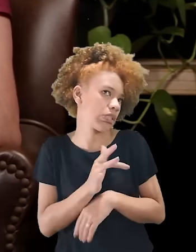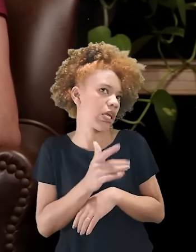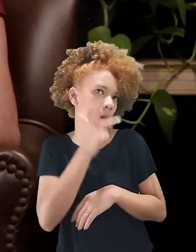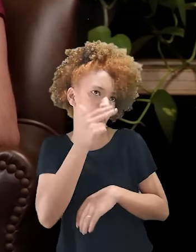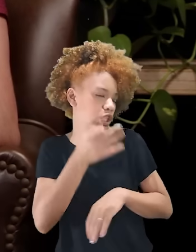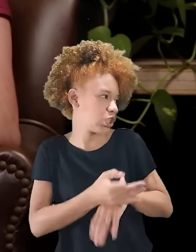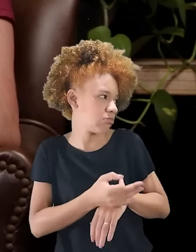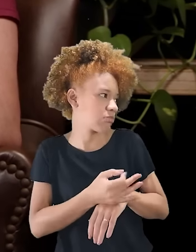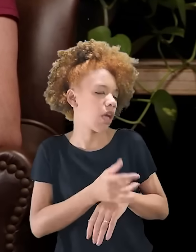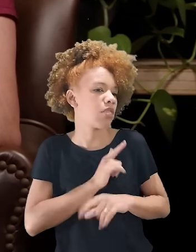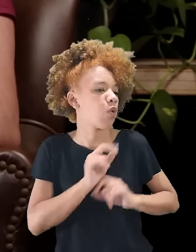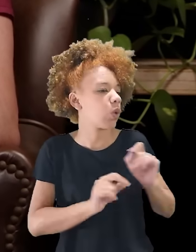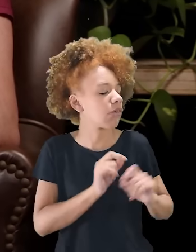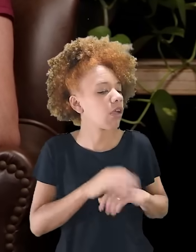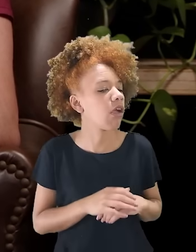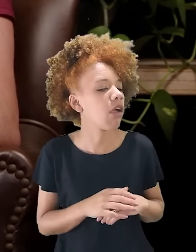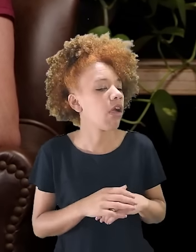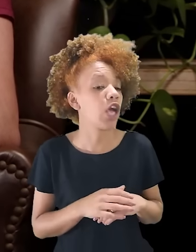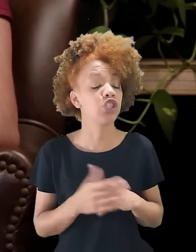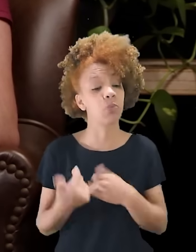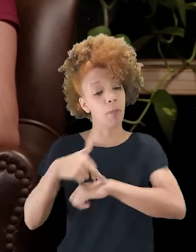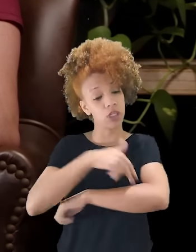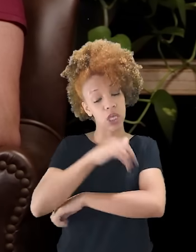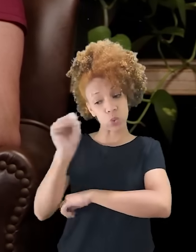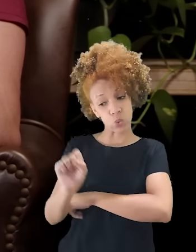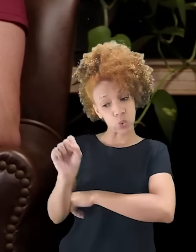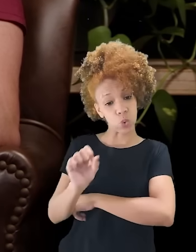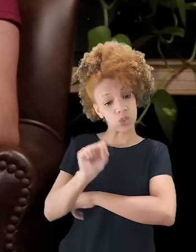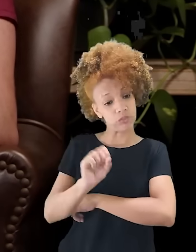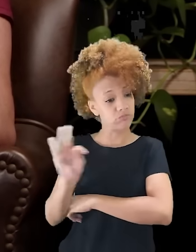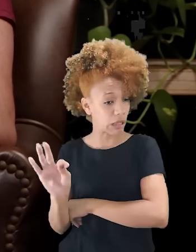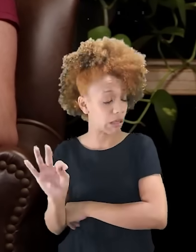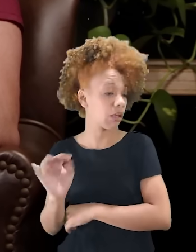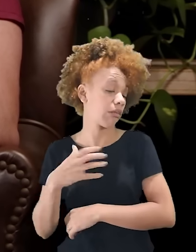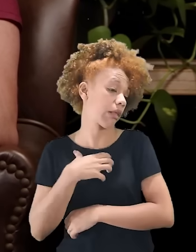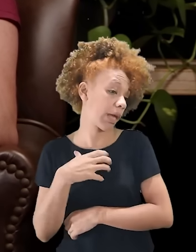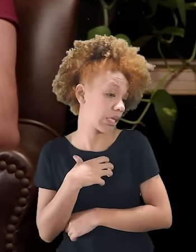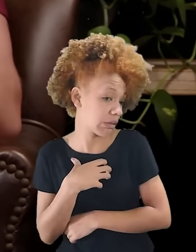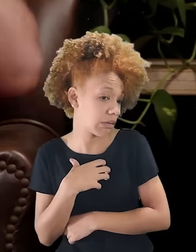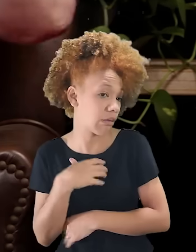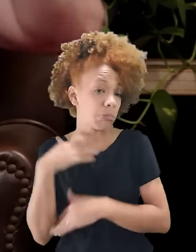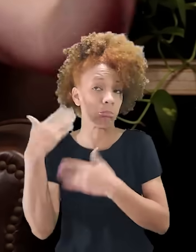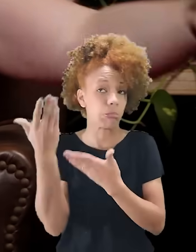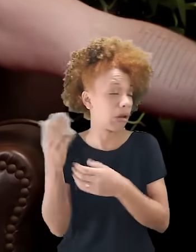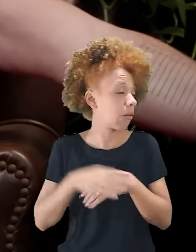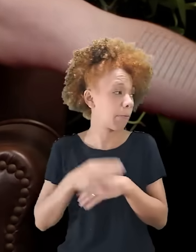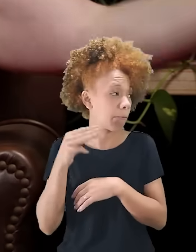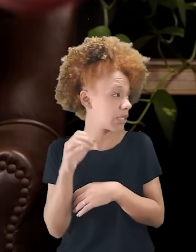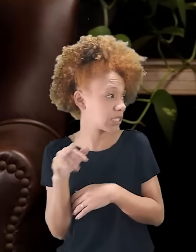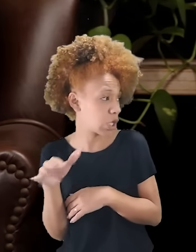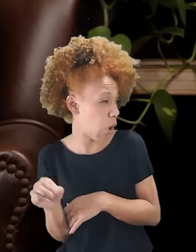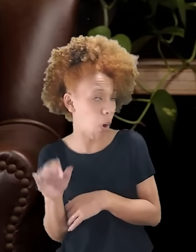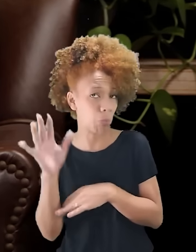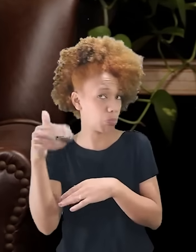lá meu achismo leva a crer que modelo era uma menina que saí de Santa Catarina de sei lá da Bahia Maceió não importa aham